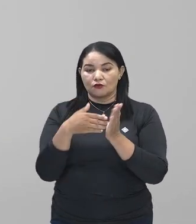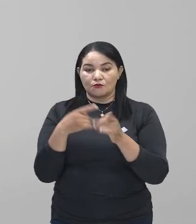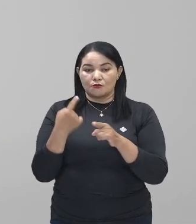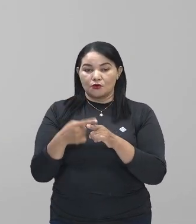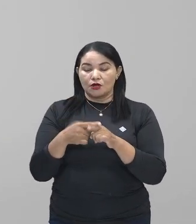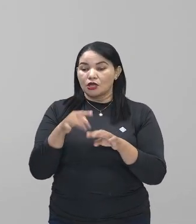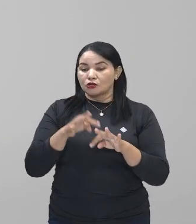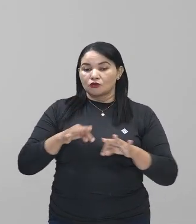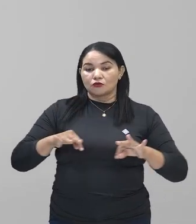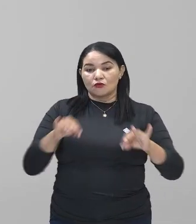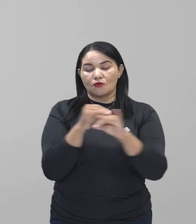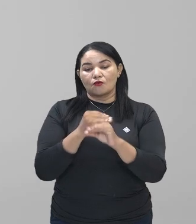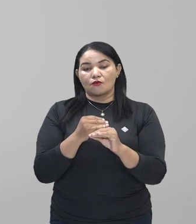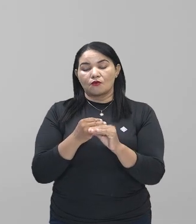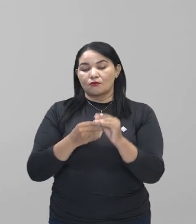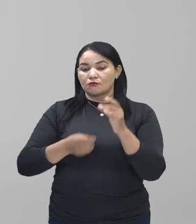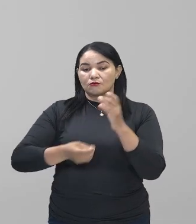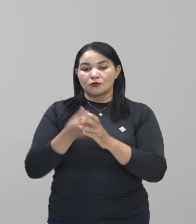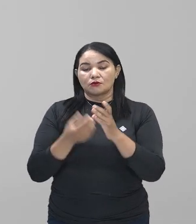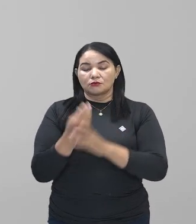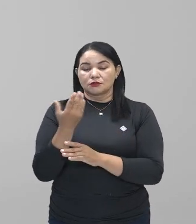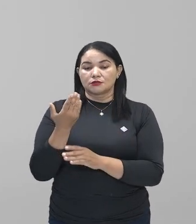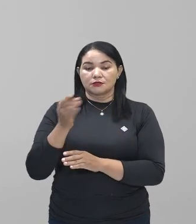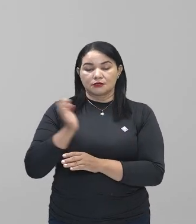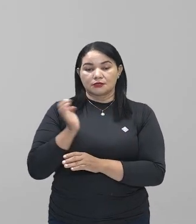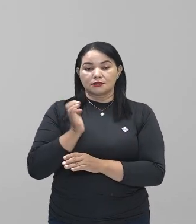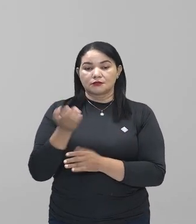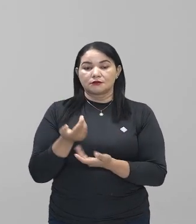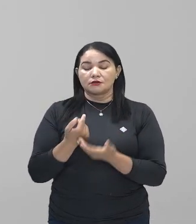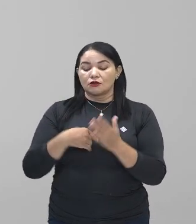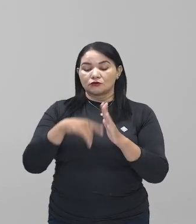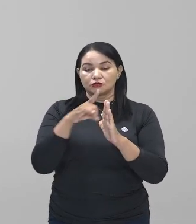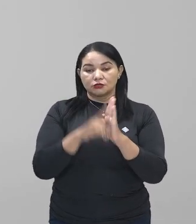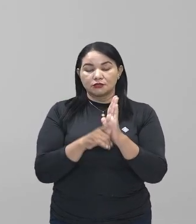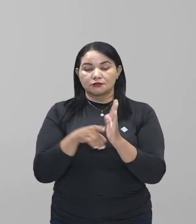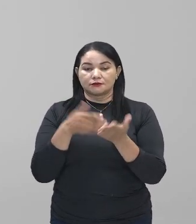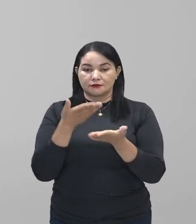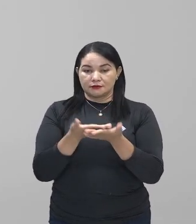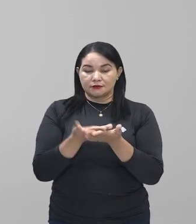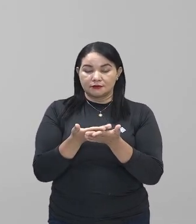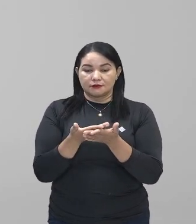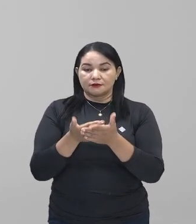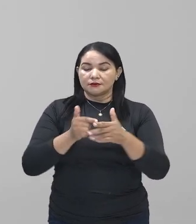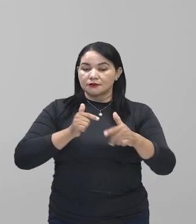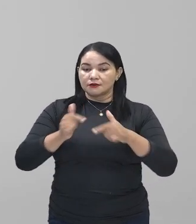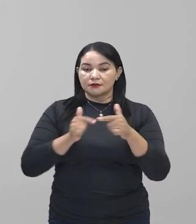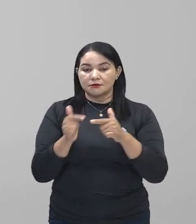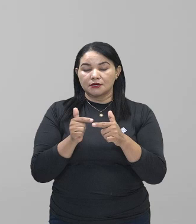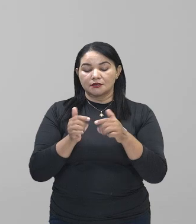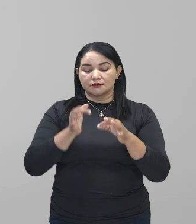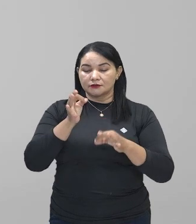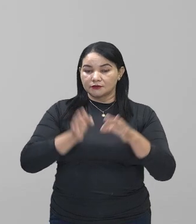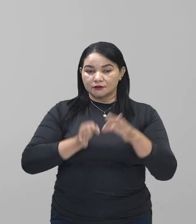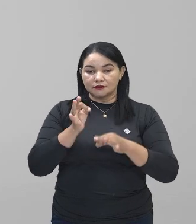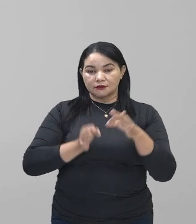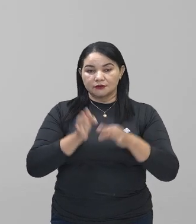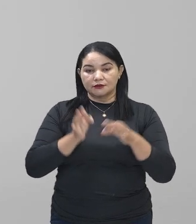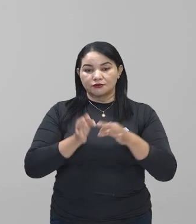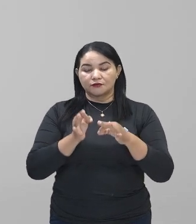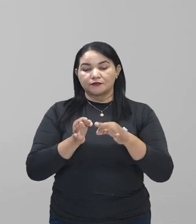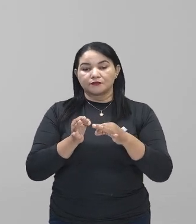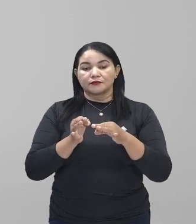no país. Então, é o direito à educação, é o direito ao trabalho, à justiça,